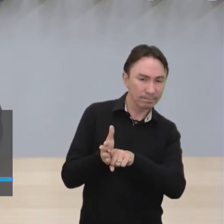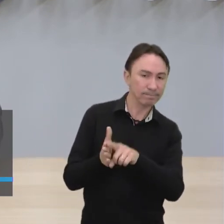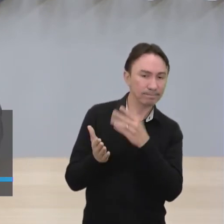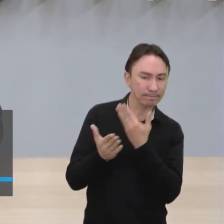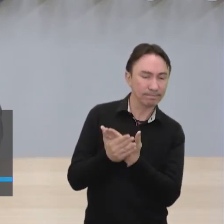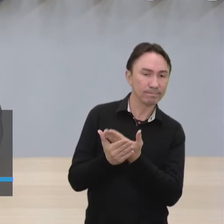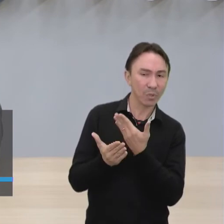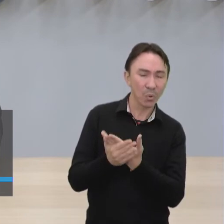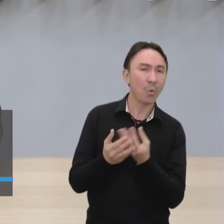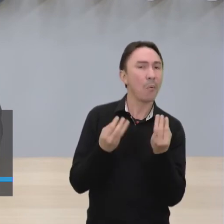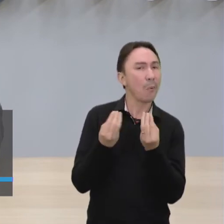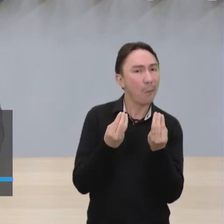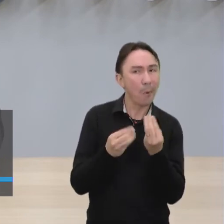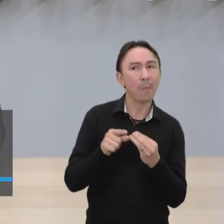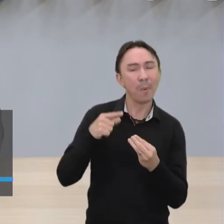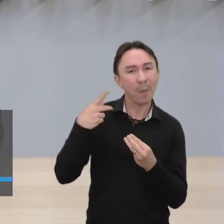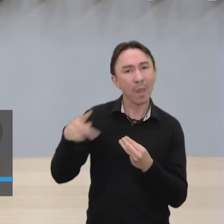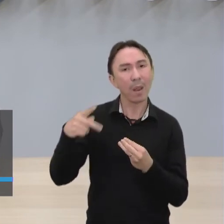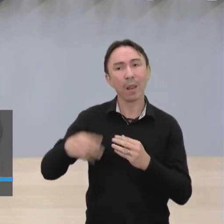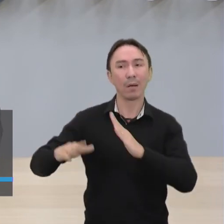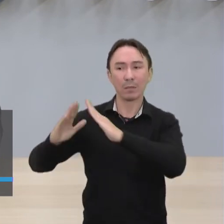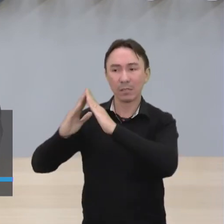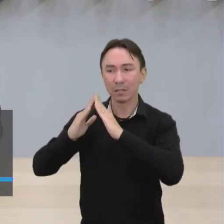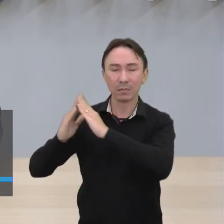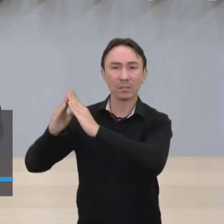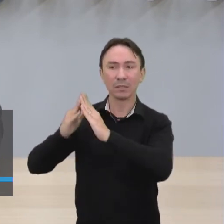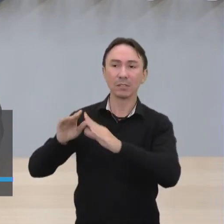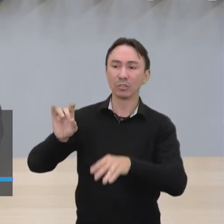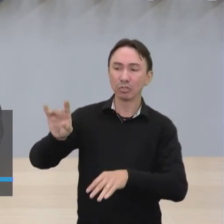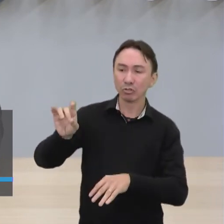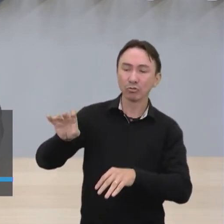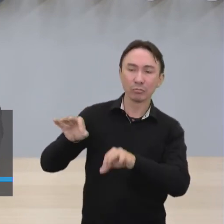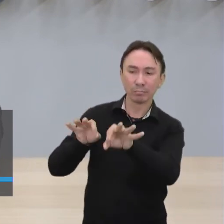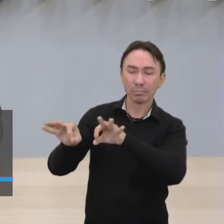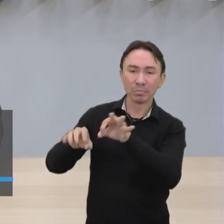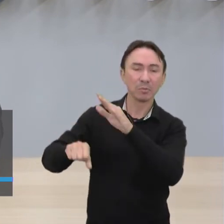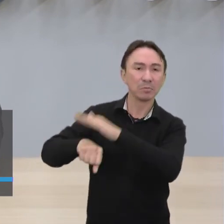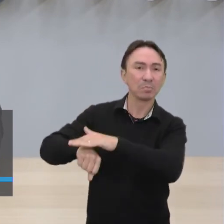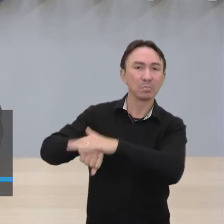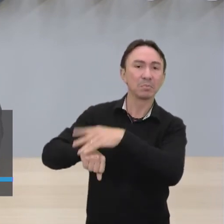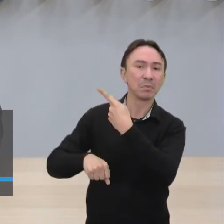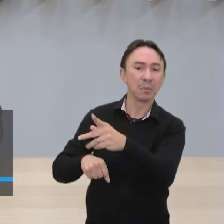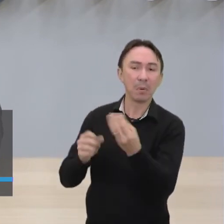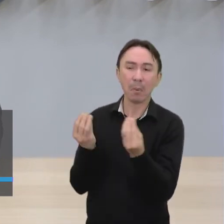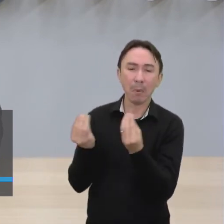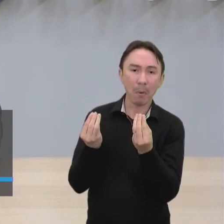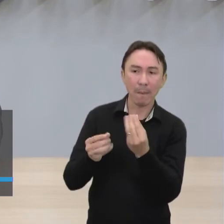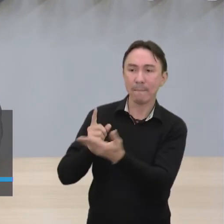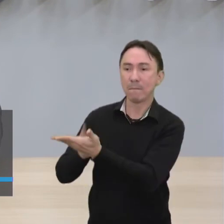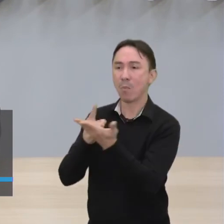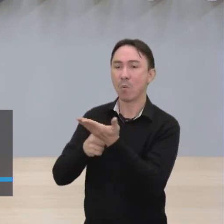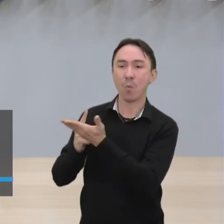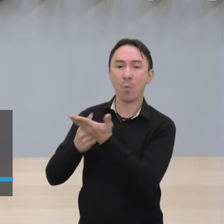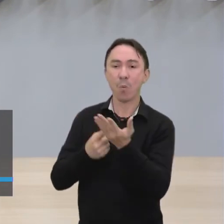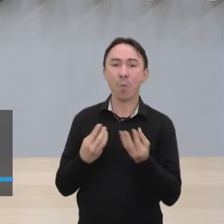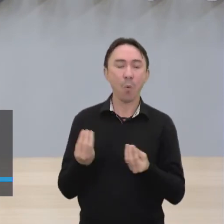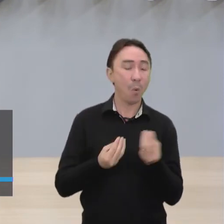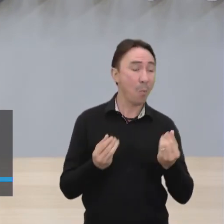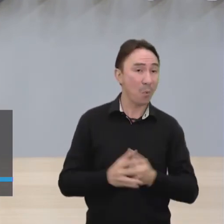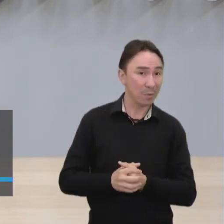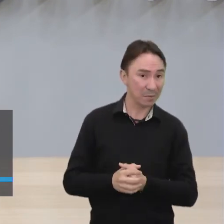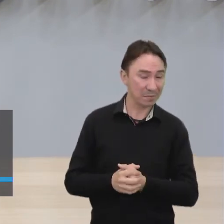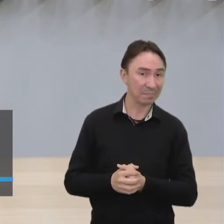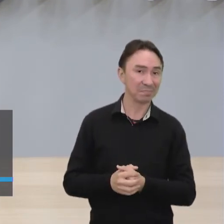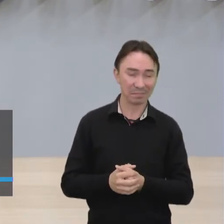personagens, instituições se mobilizam para criar alternativas que furem essa bolha desse natural aí que vai se criando de que